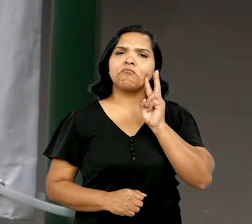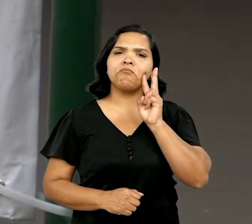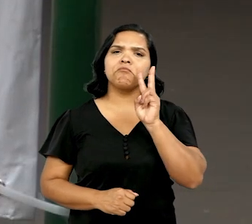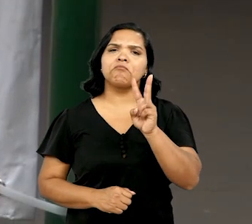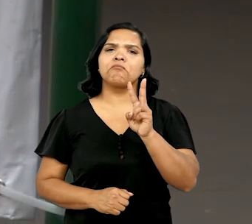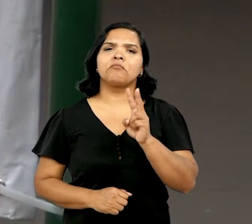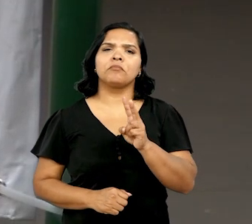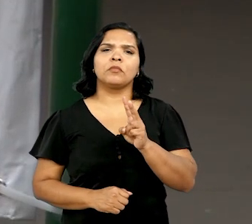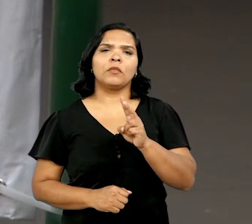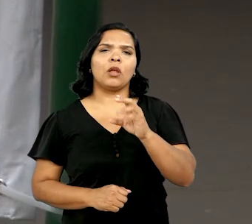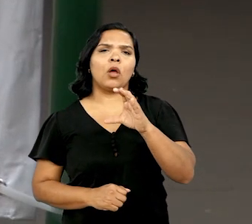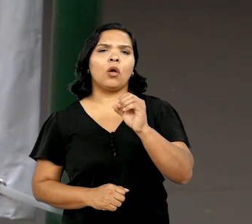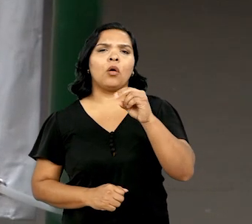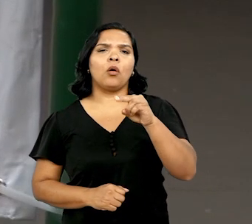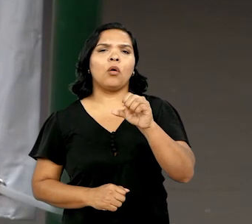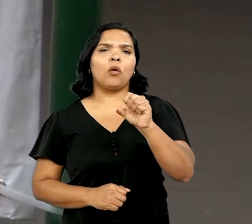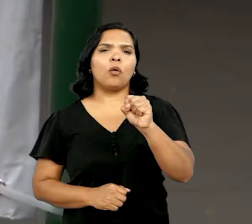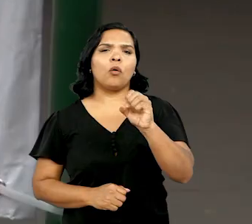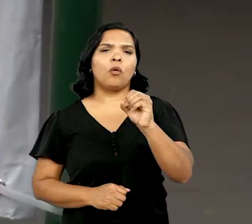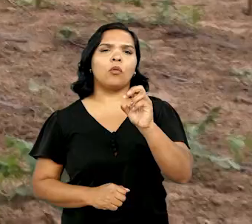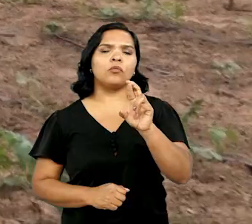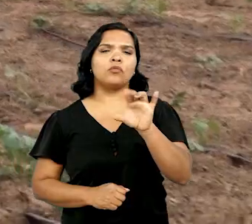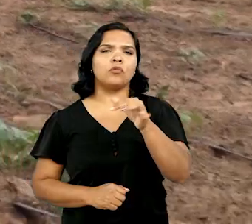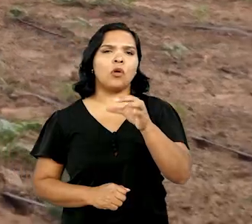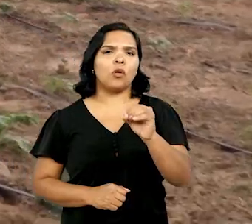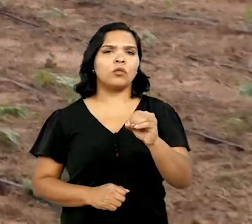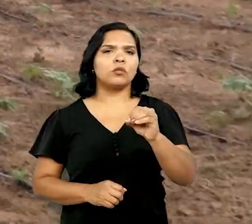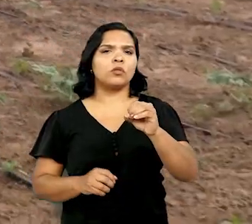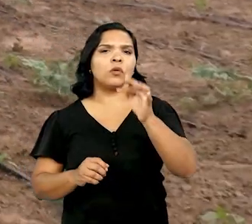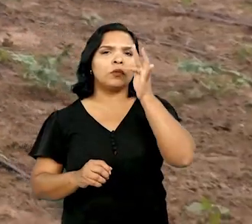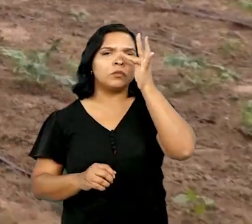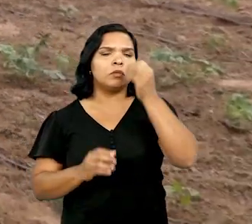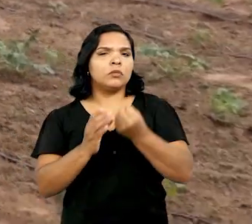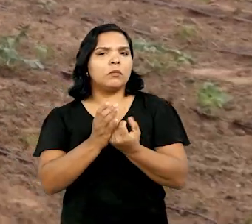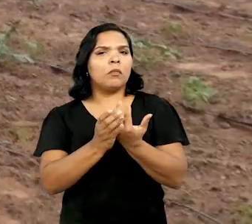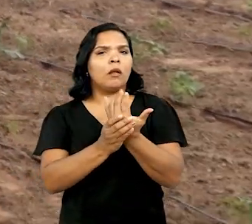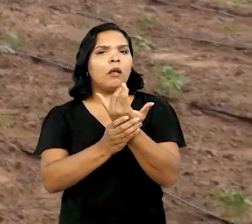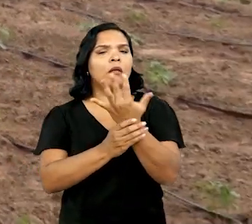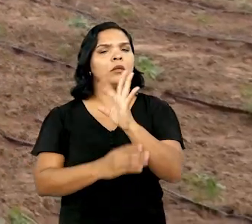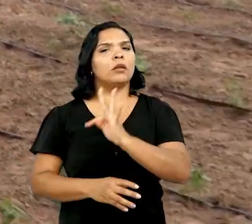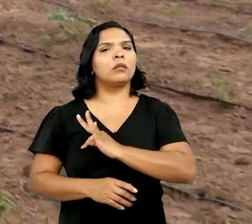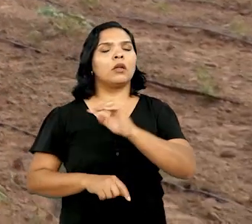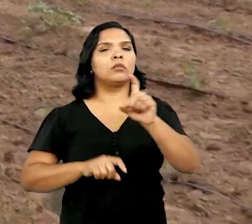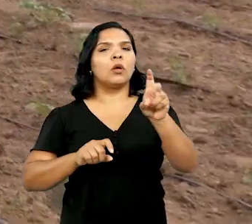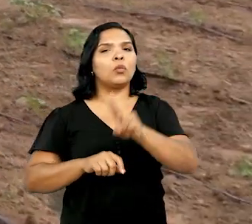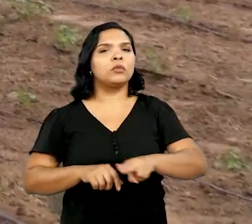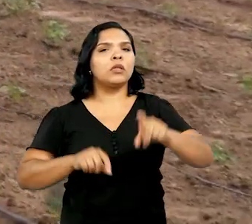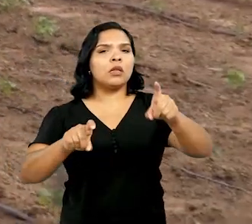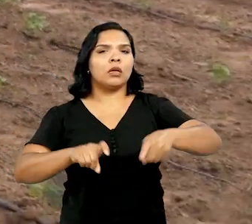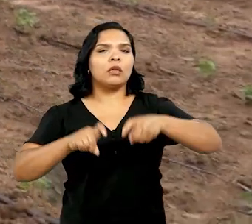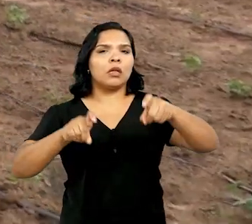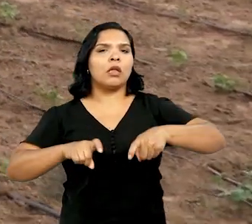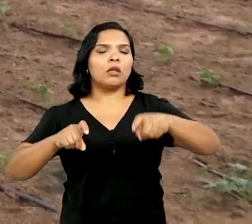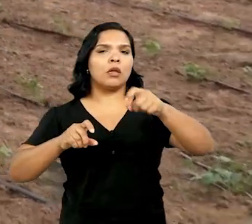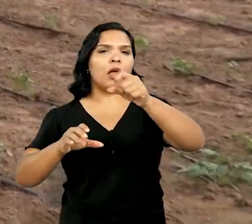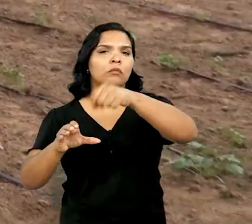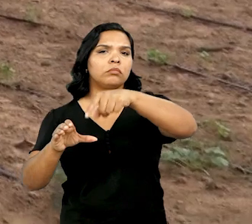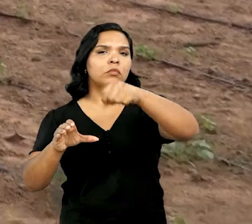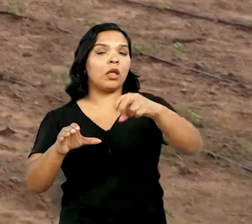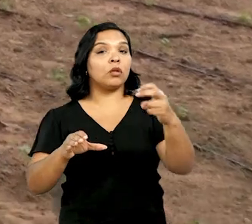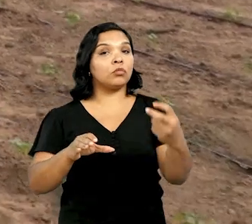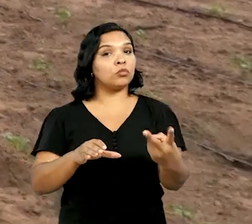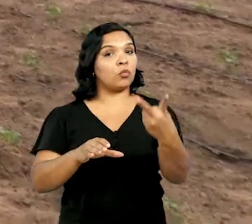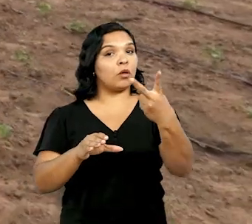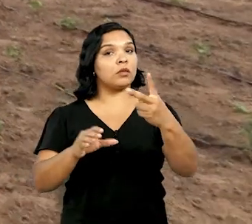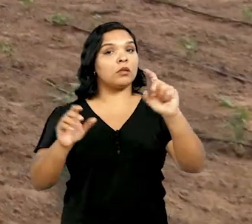Já ouviu falar em consórcio de plantas? A técnica, utilizada na agricultura, envolve o plantio de 2 ou